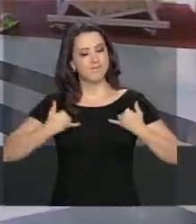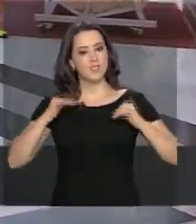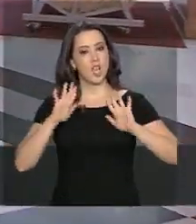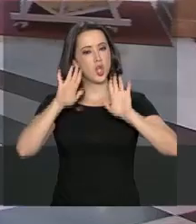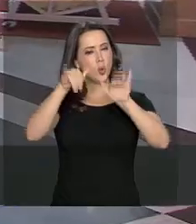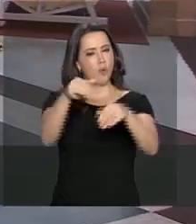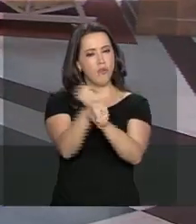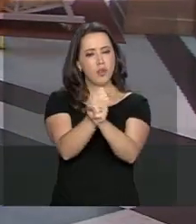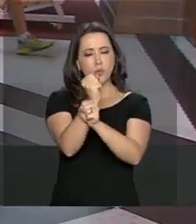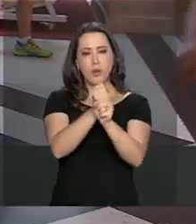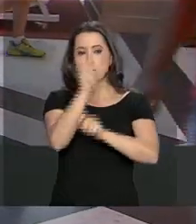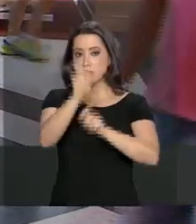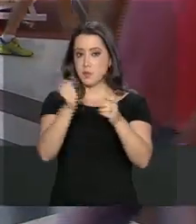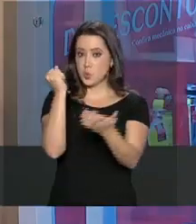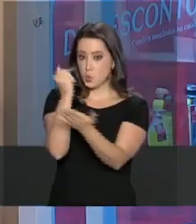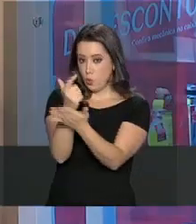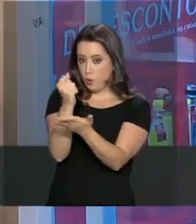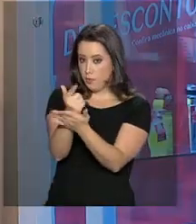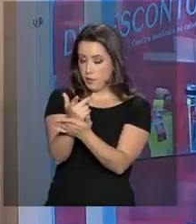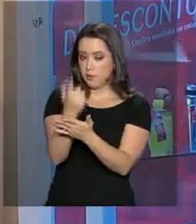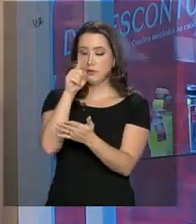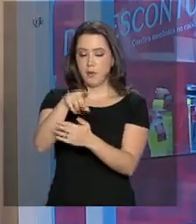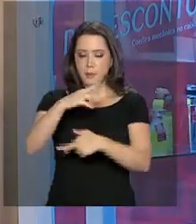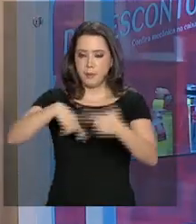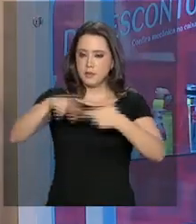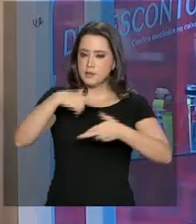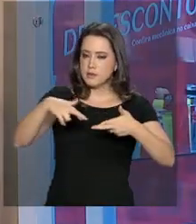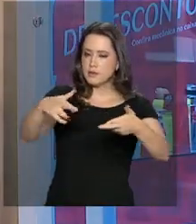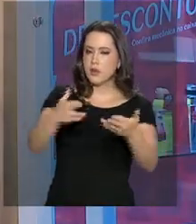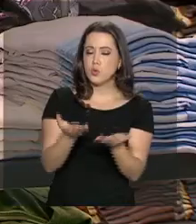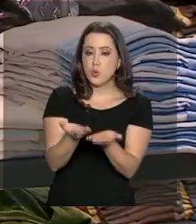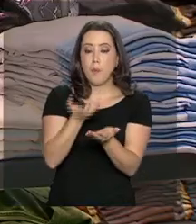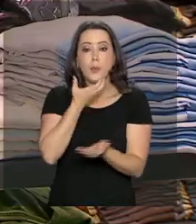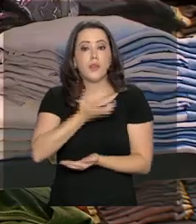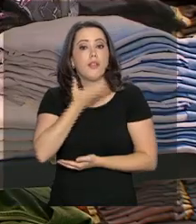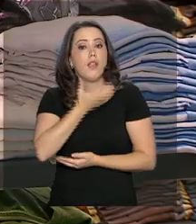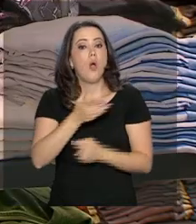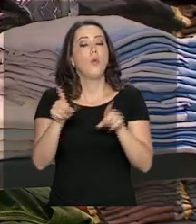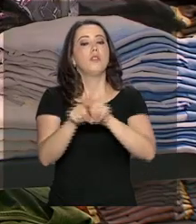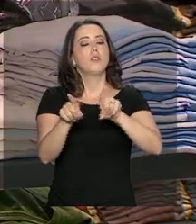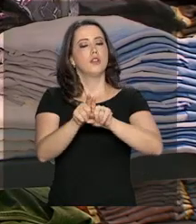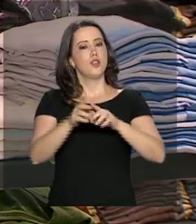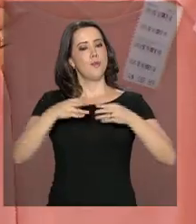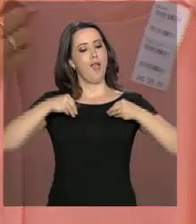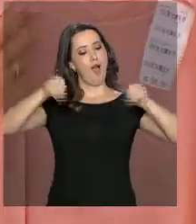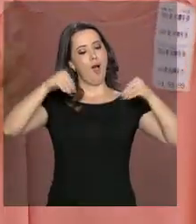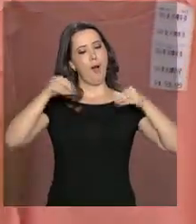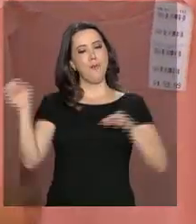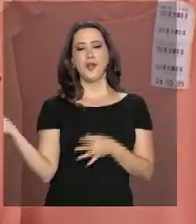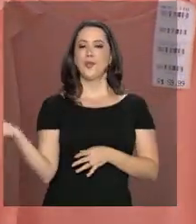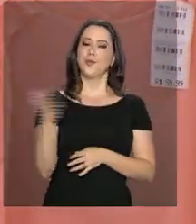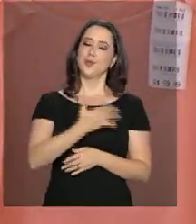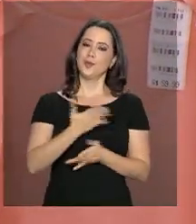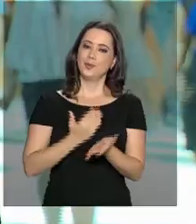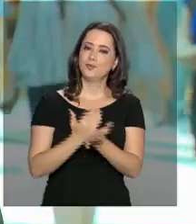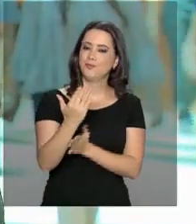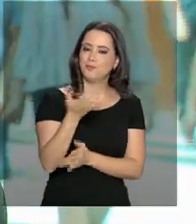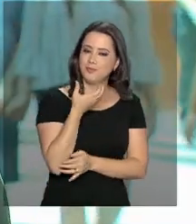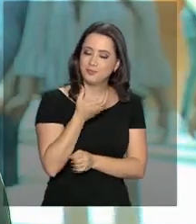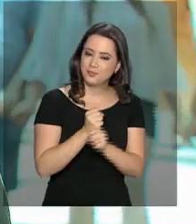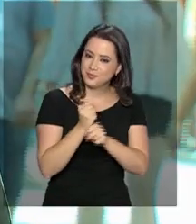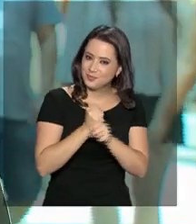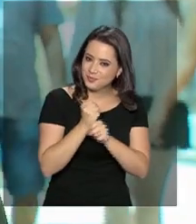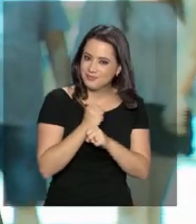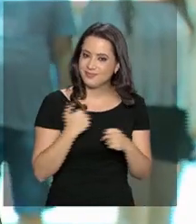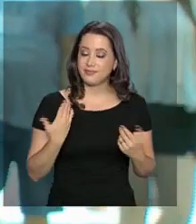ano, o consumidor vai às compras. São presentes para o Natal e também aquela roupa nova para o ano que se inicia. Mas